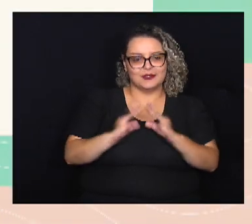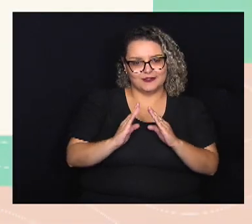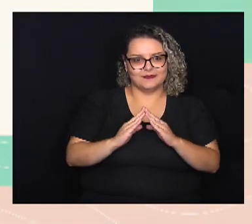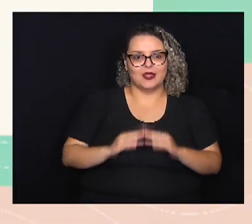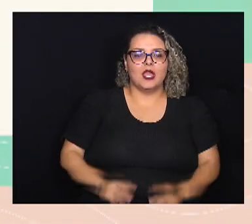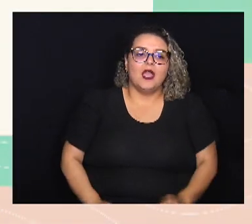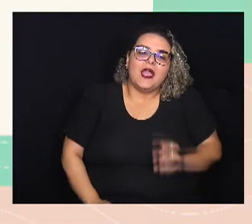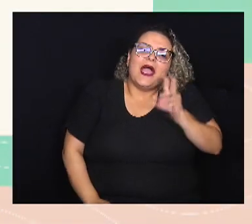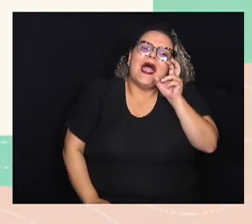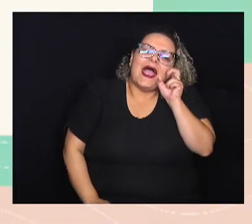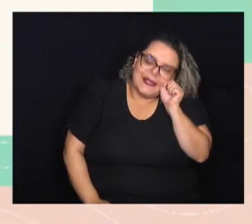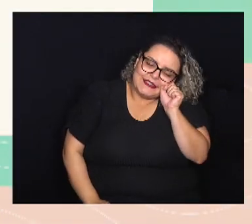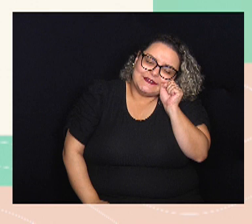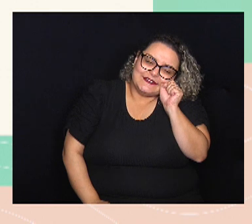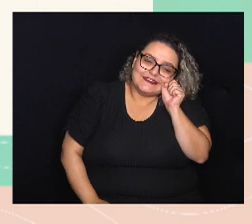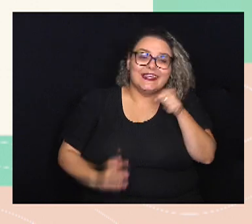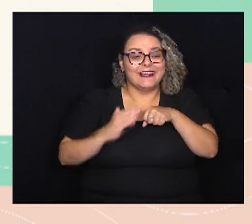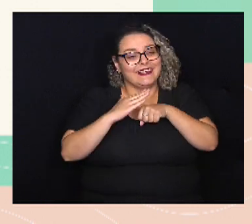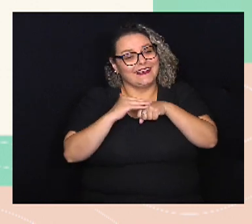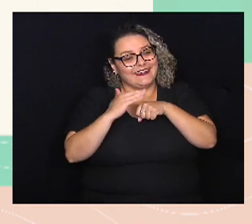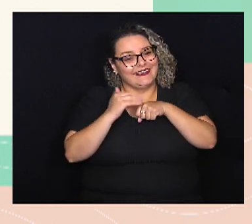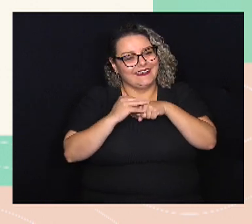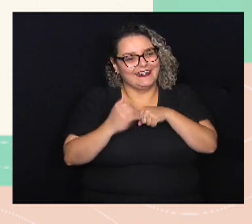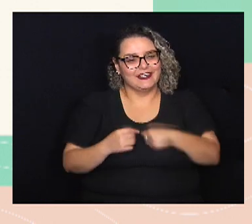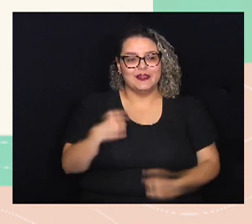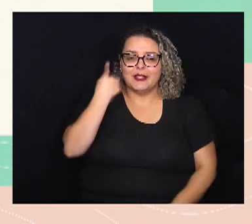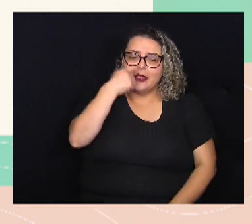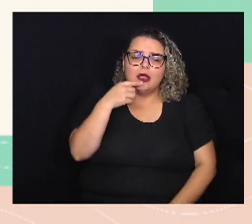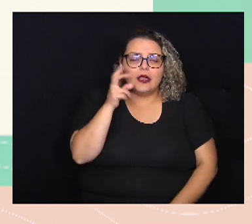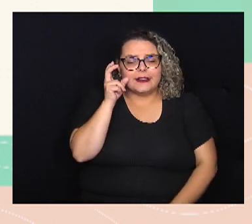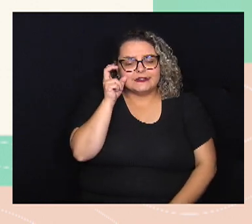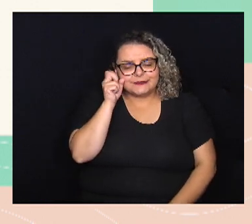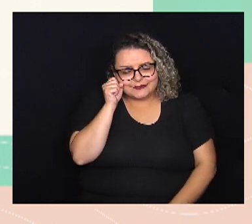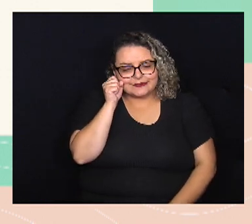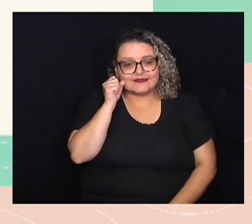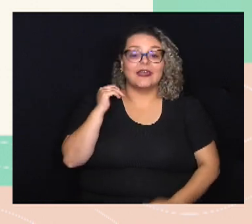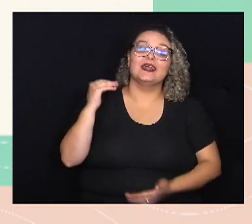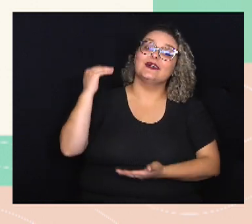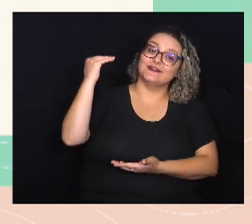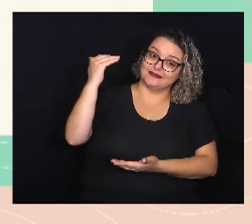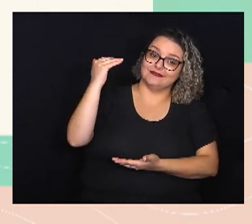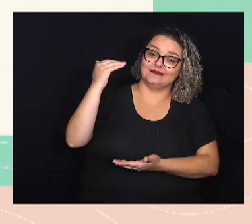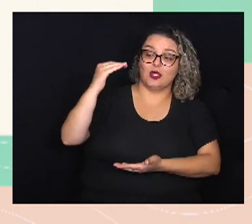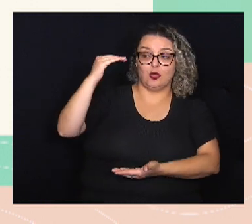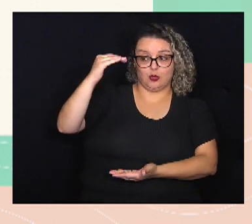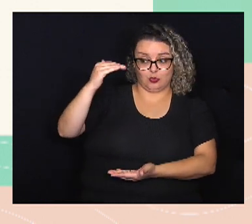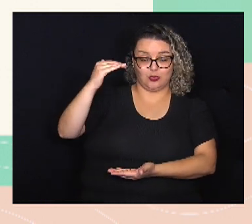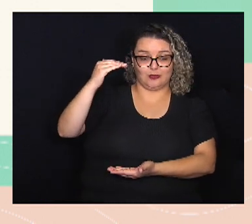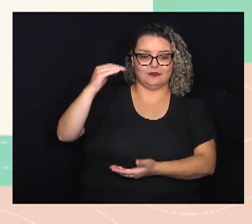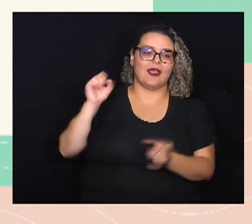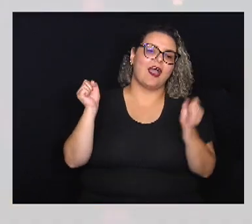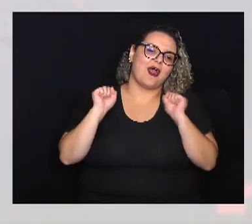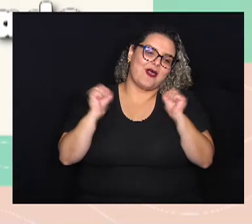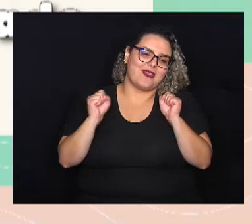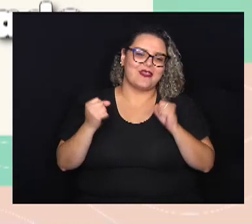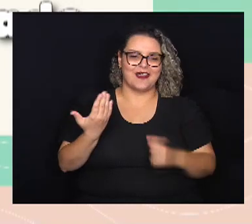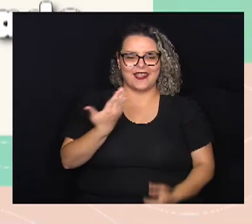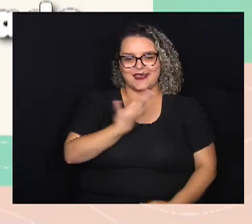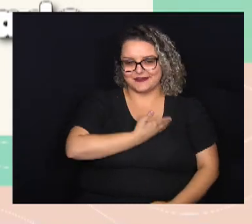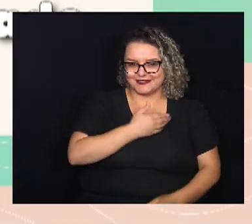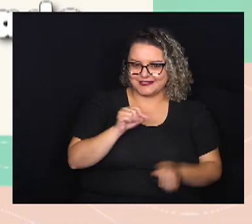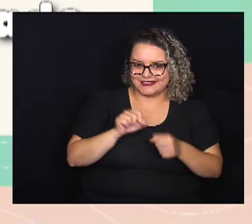carinhosamente chamado assim pela sua carinha de sono é adulto porte grande e adora fazer amigos